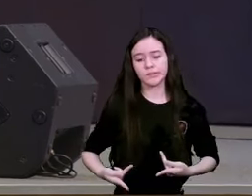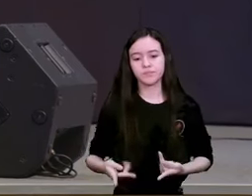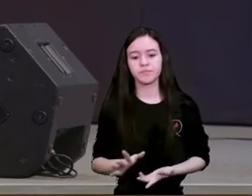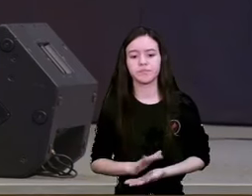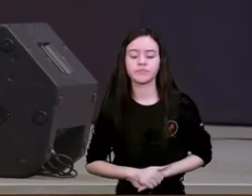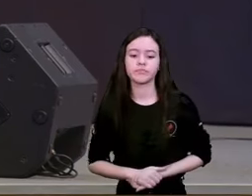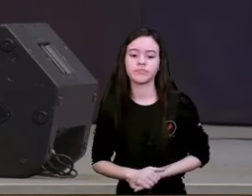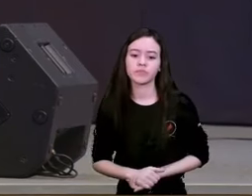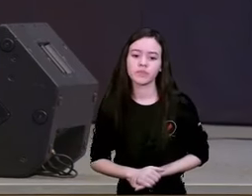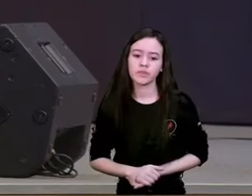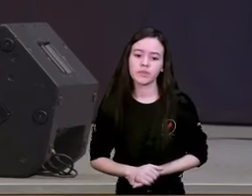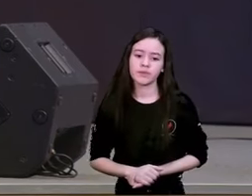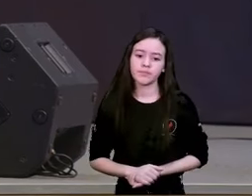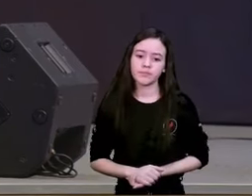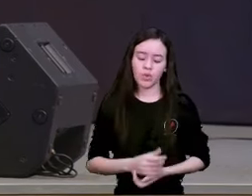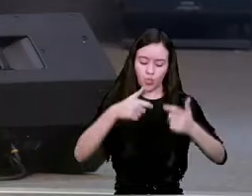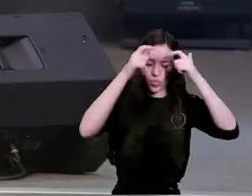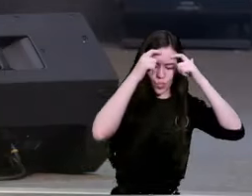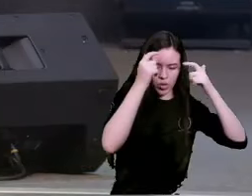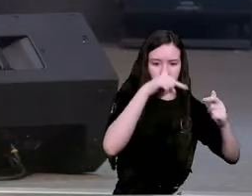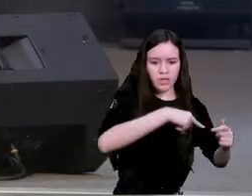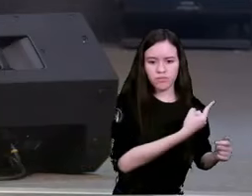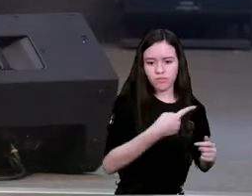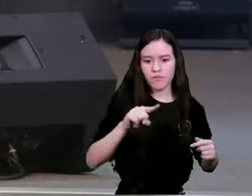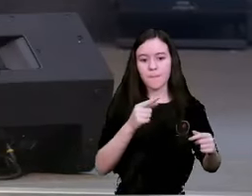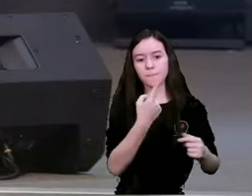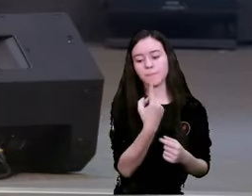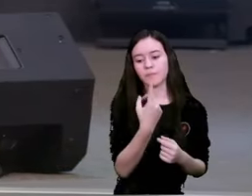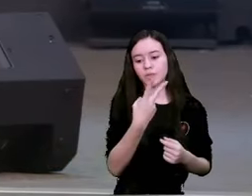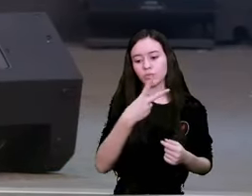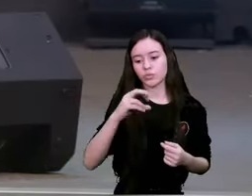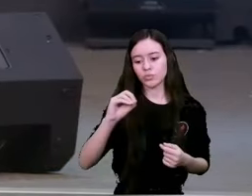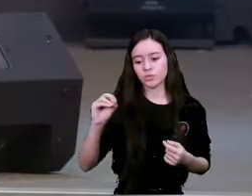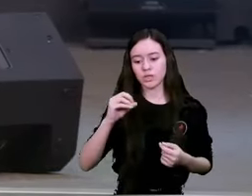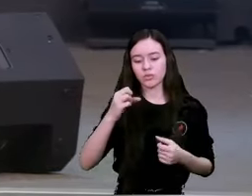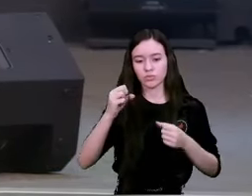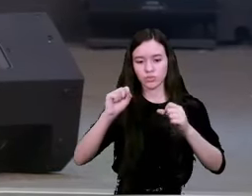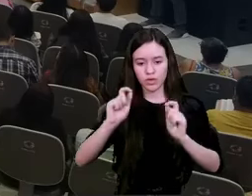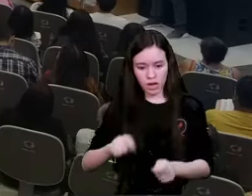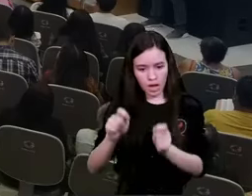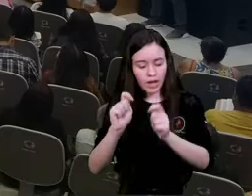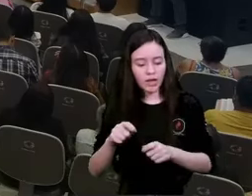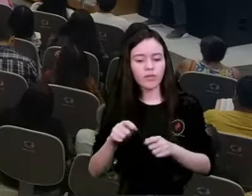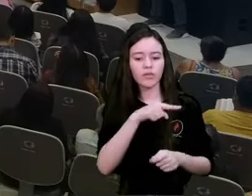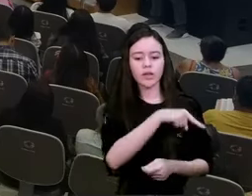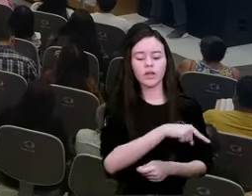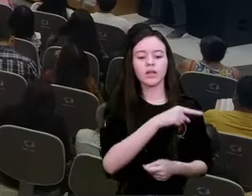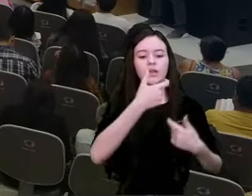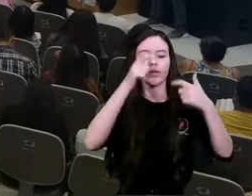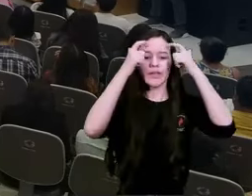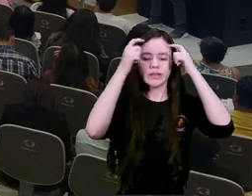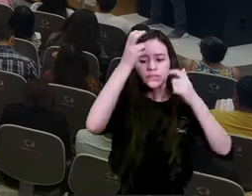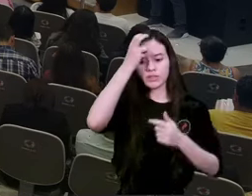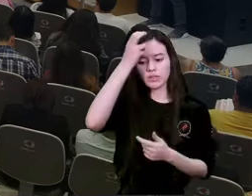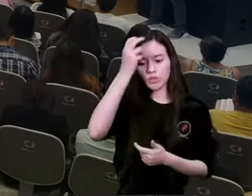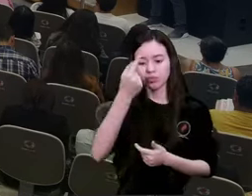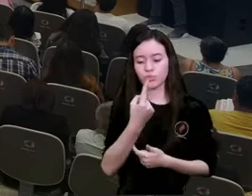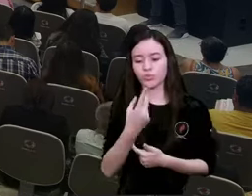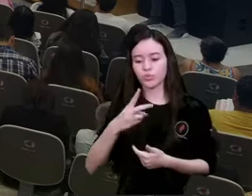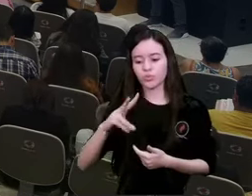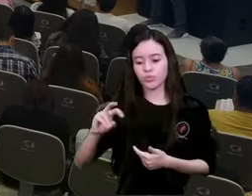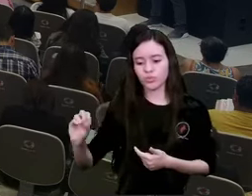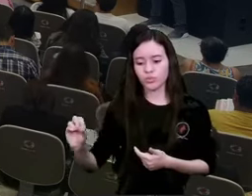ali. Faz-se Isaque com 1.200 carros, vai Sisaque com